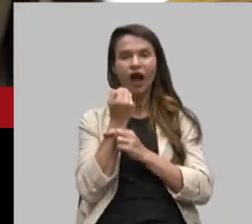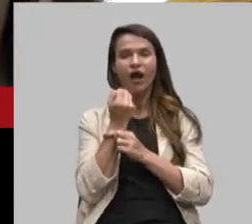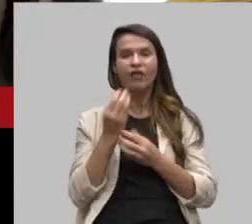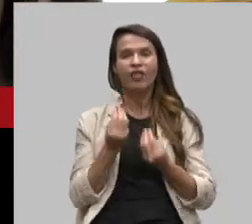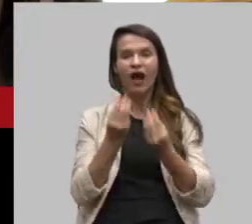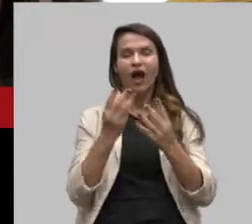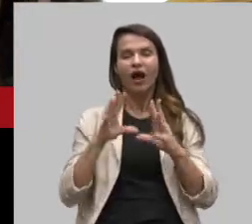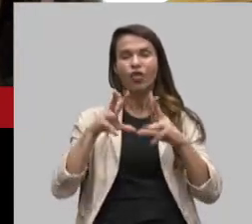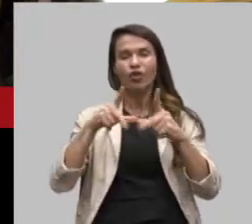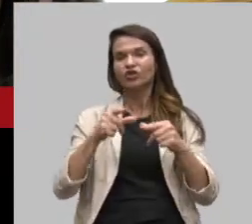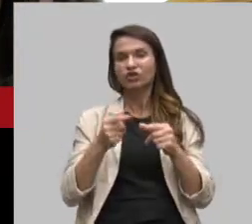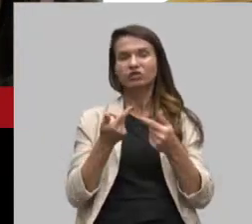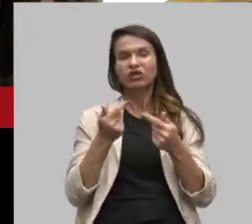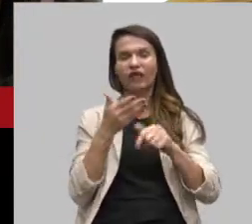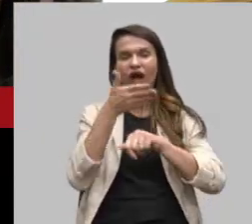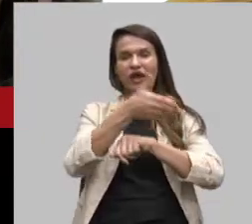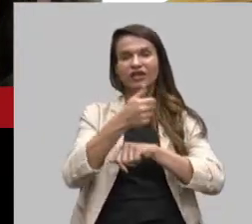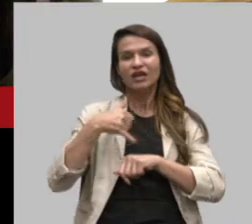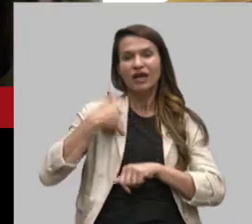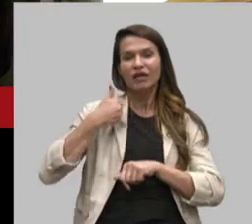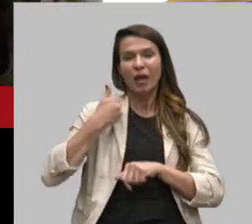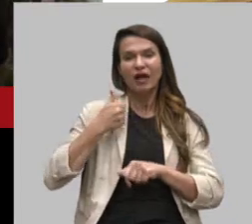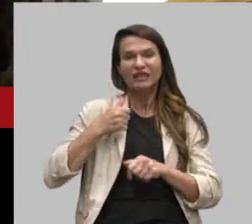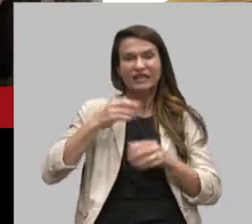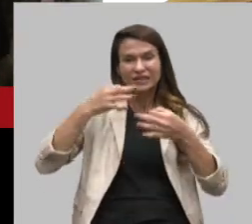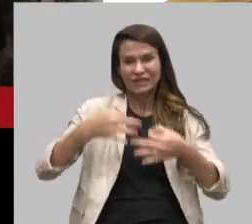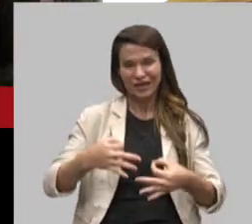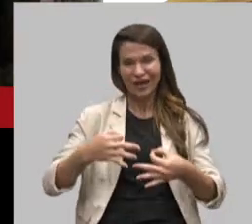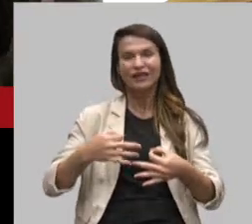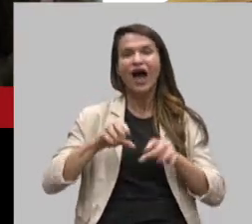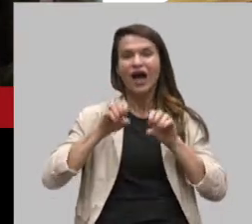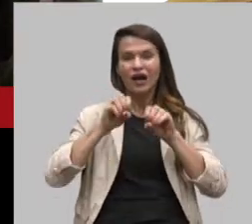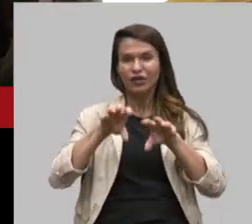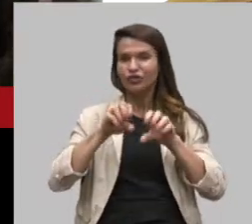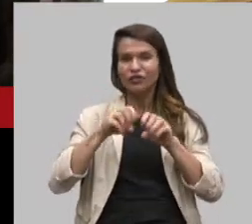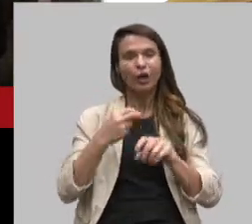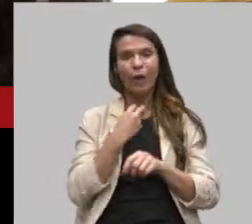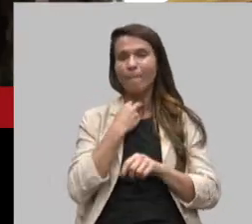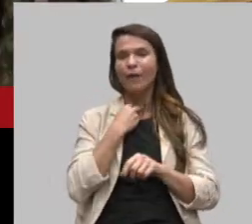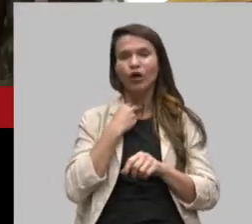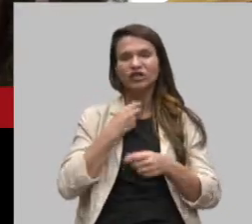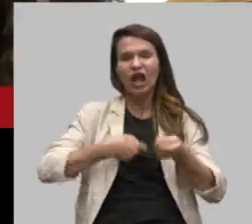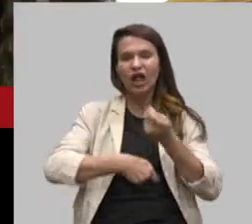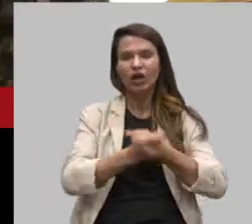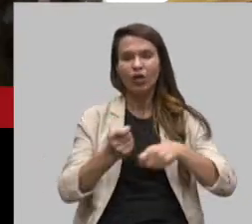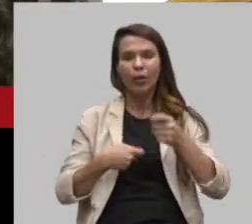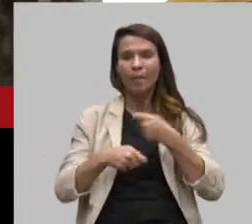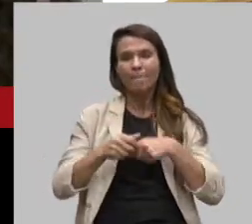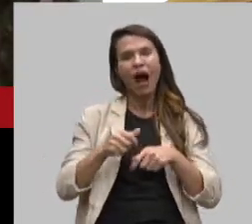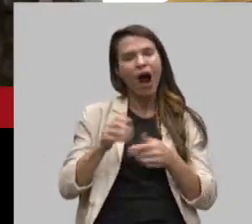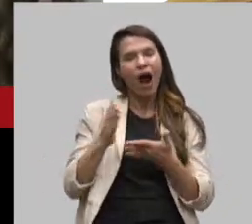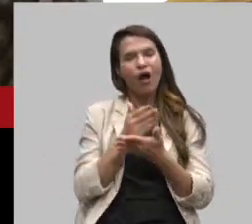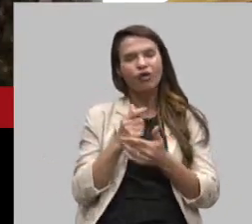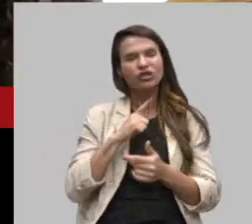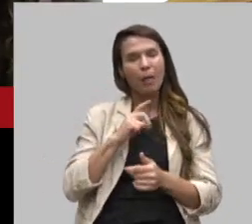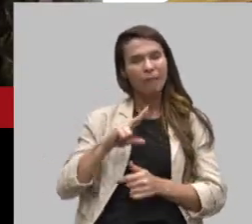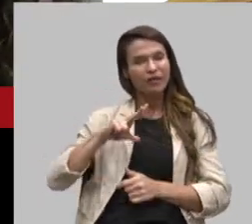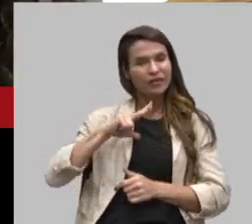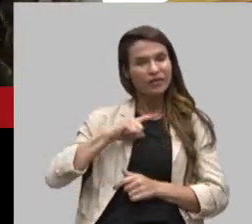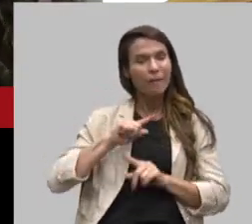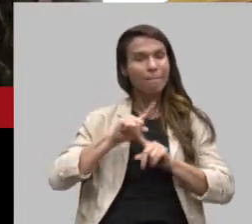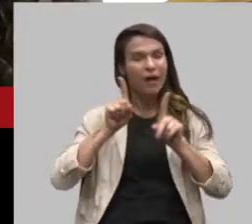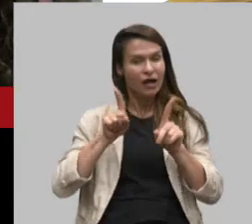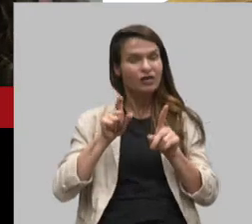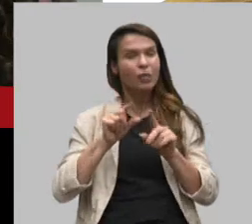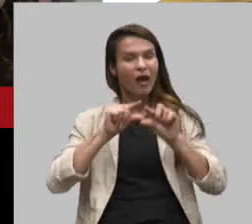tiveram acesso na idade apropriada a educação não pode ser negociada por mais que alguns até tentem privatizar e trago uma frase